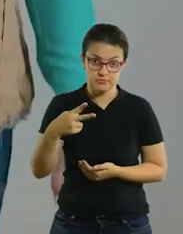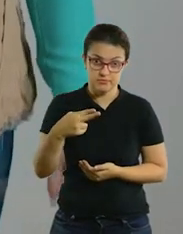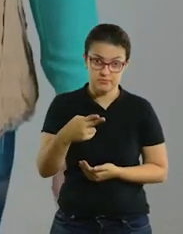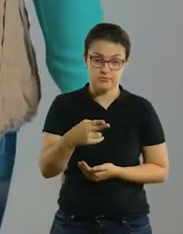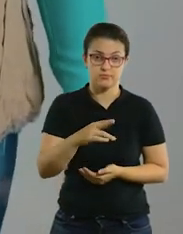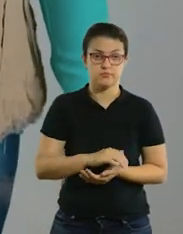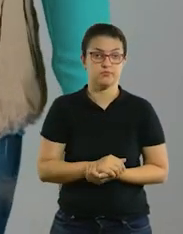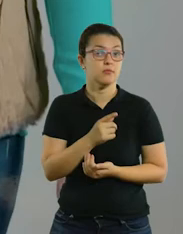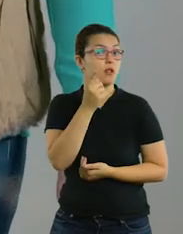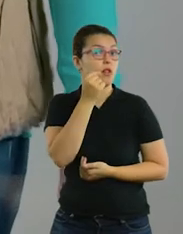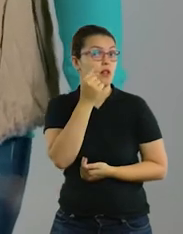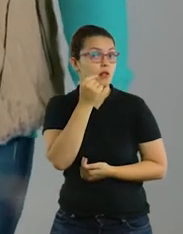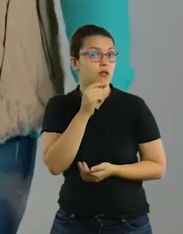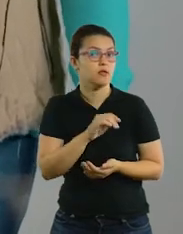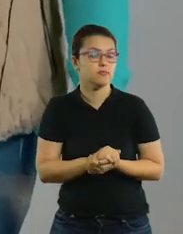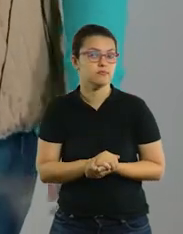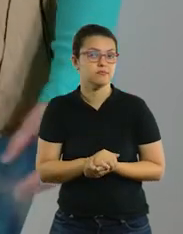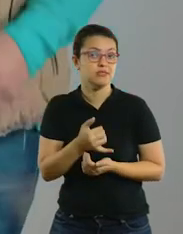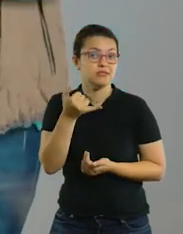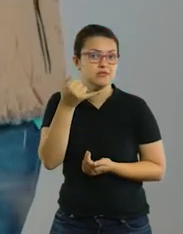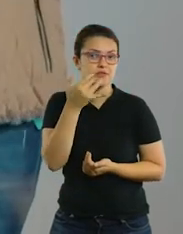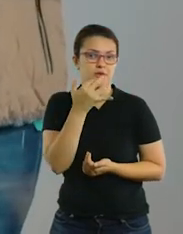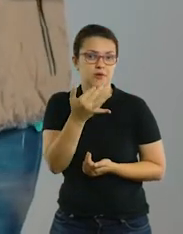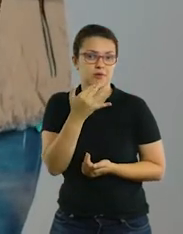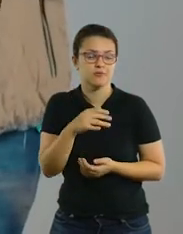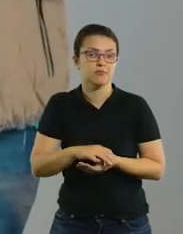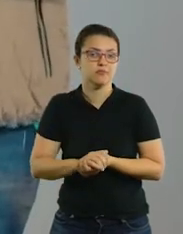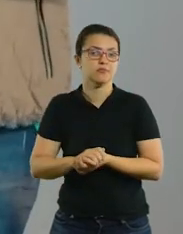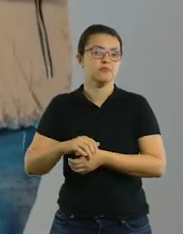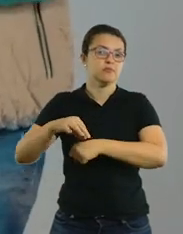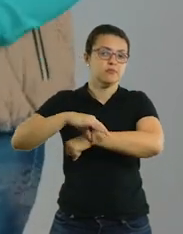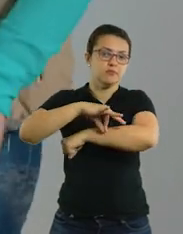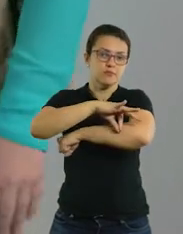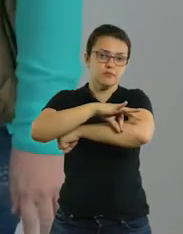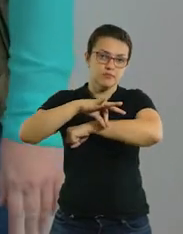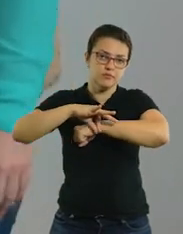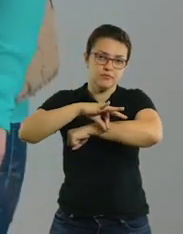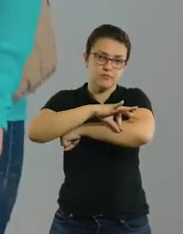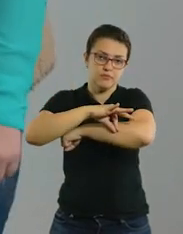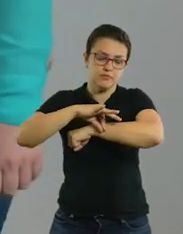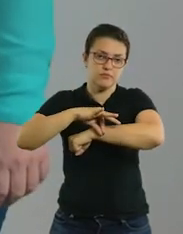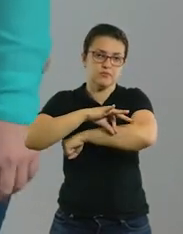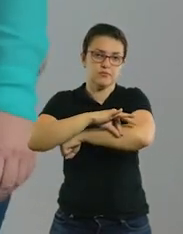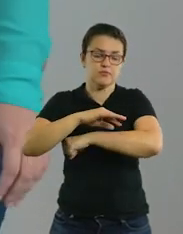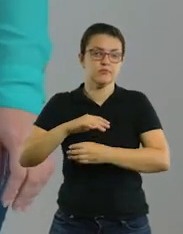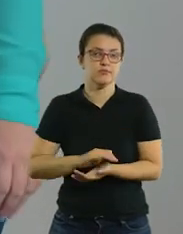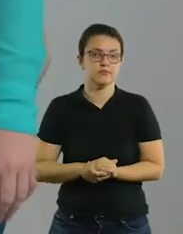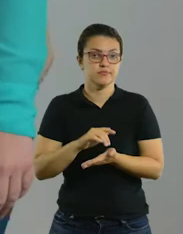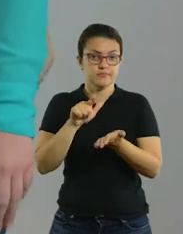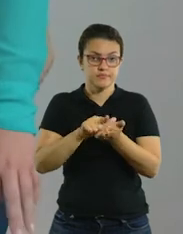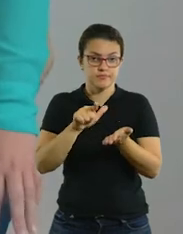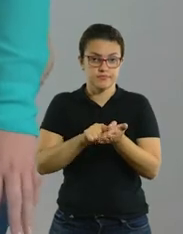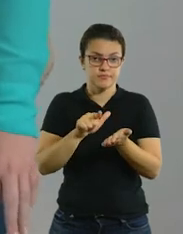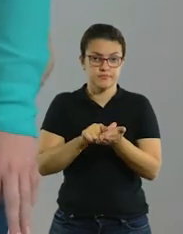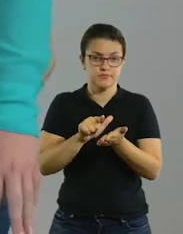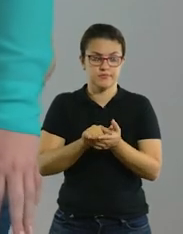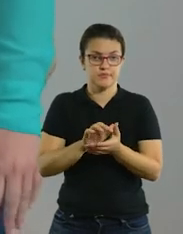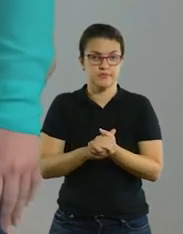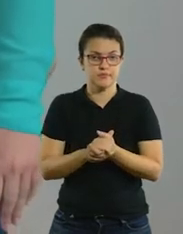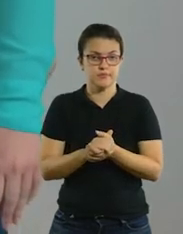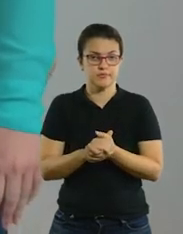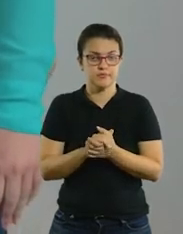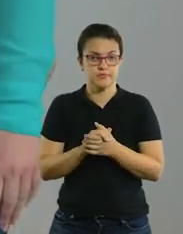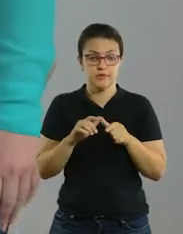Tesoura escolar. Lápis, canetinhas para colorir, régua. E a folha para fazer o